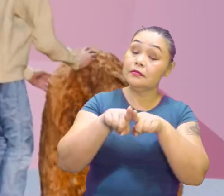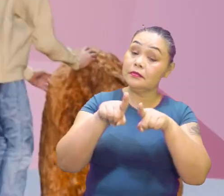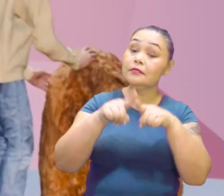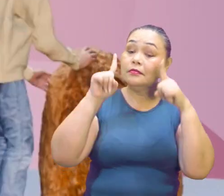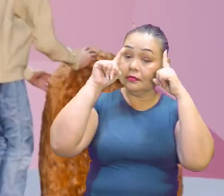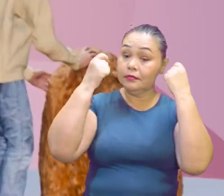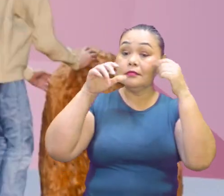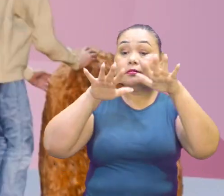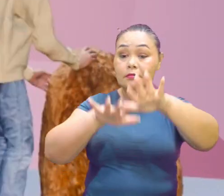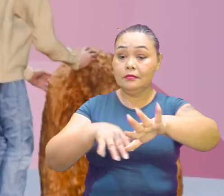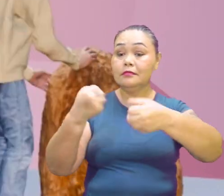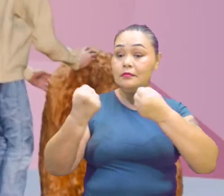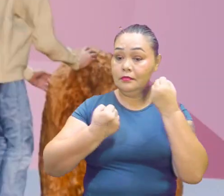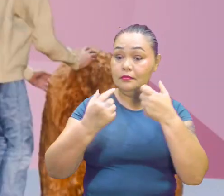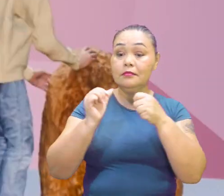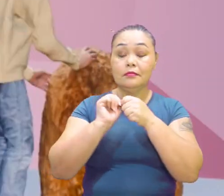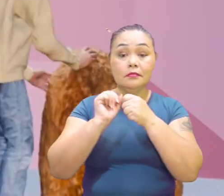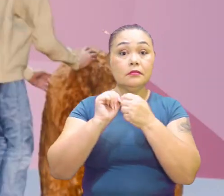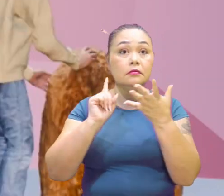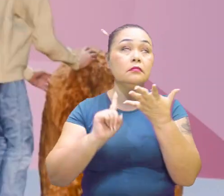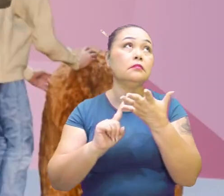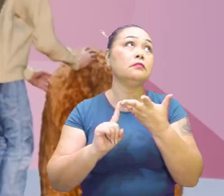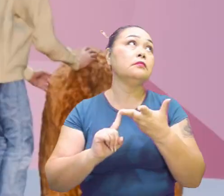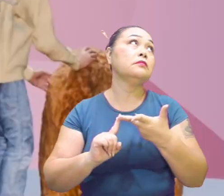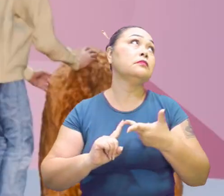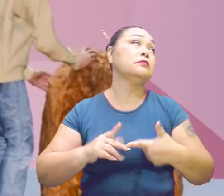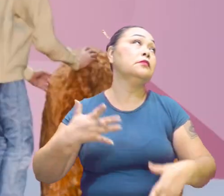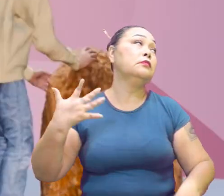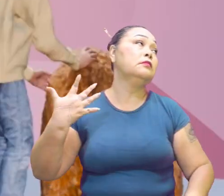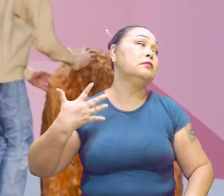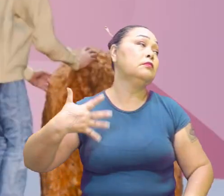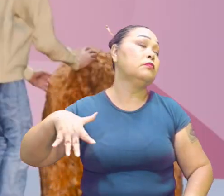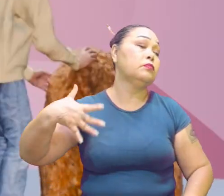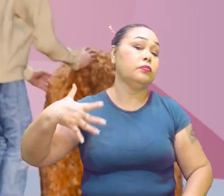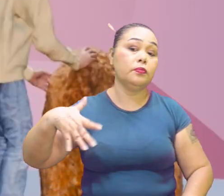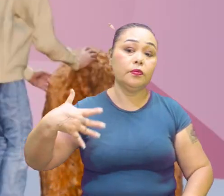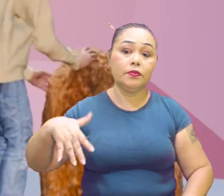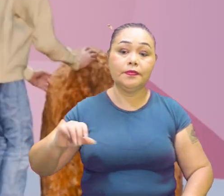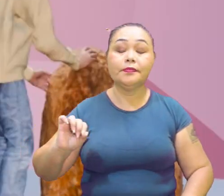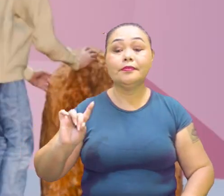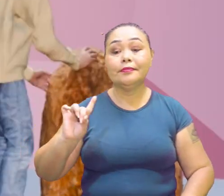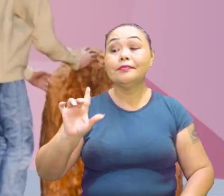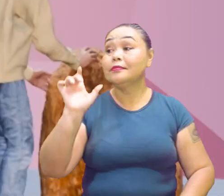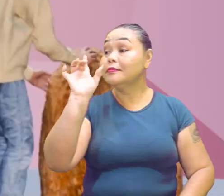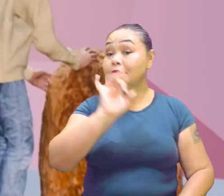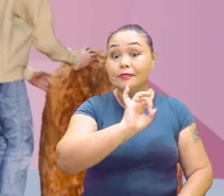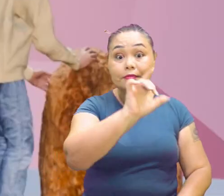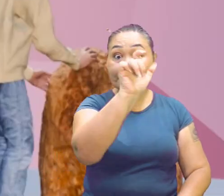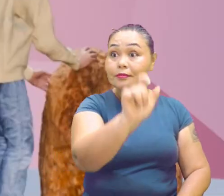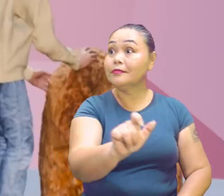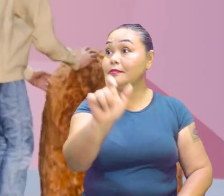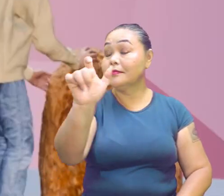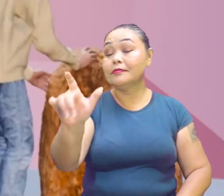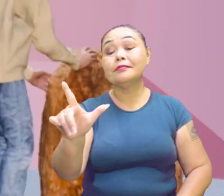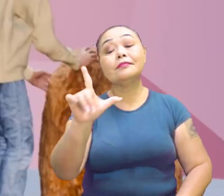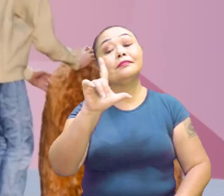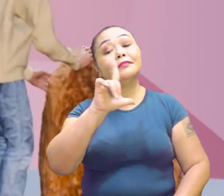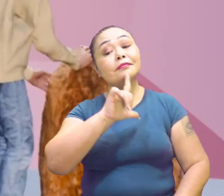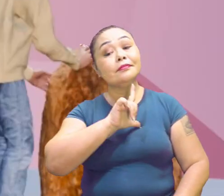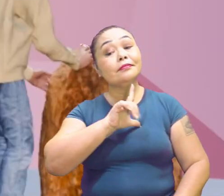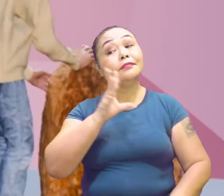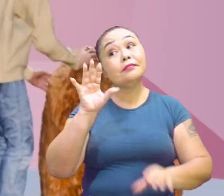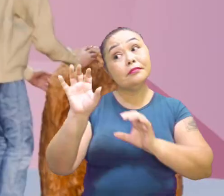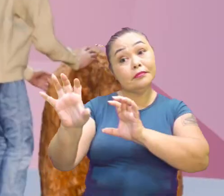no trânsito. Então, assim, as opções elas são inúmeras. Só que cada indivíduo tem a sua forma